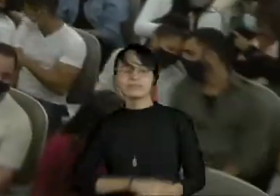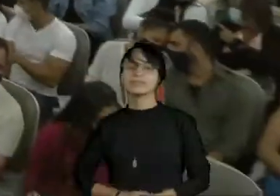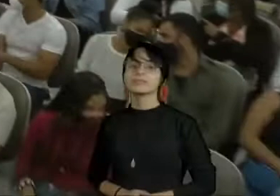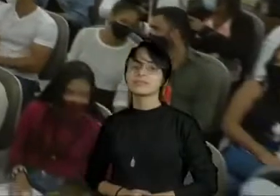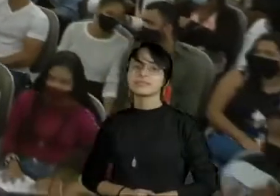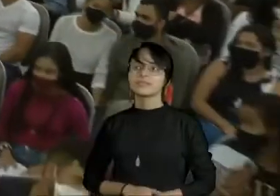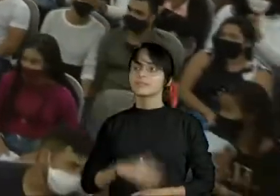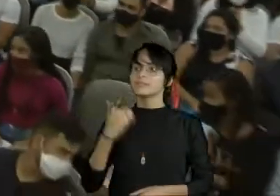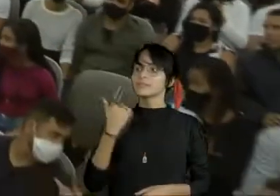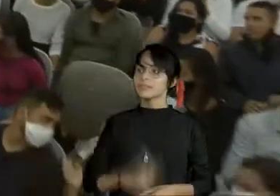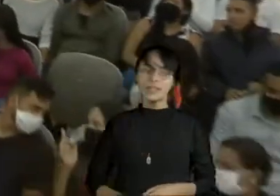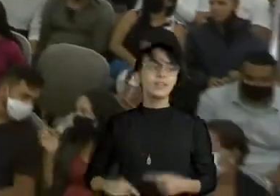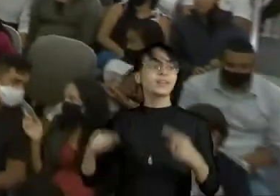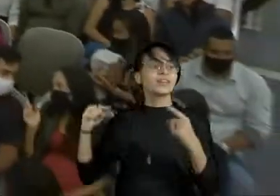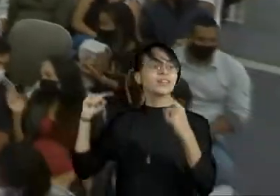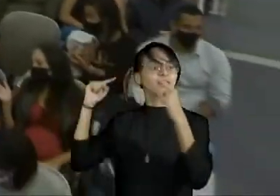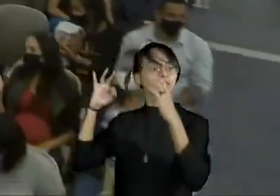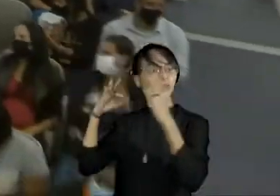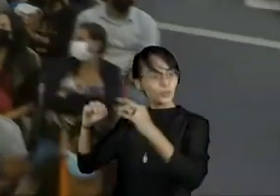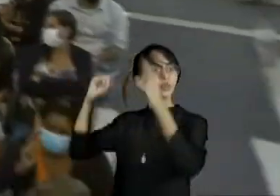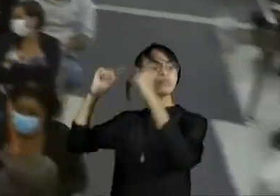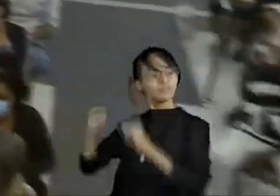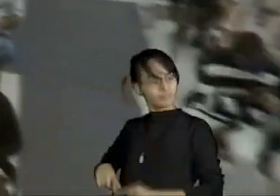Agora para o outro vizinho, vai!